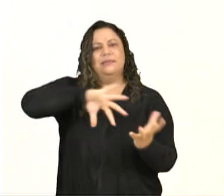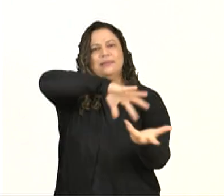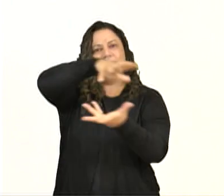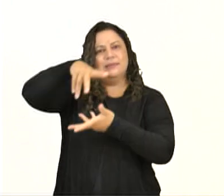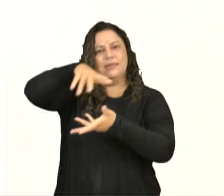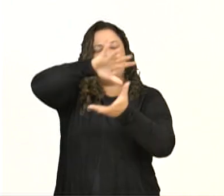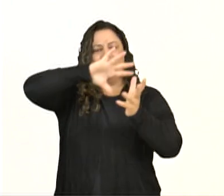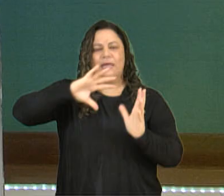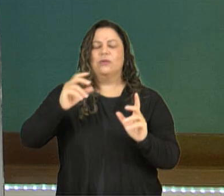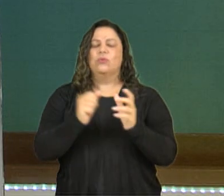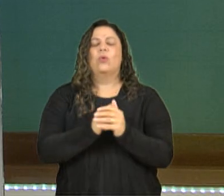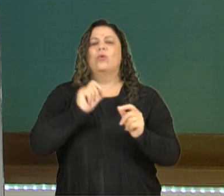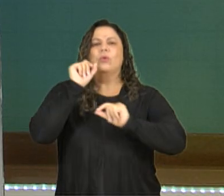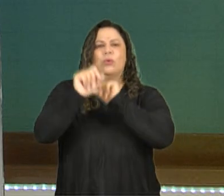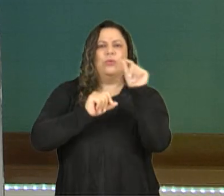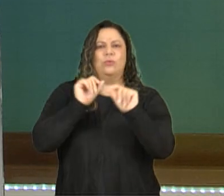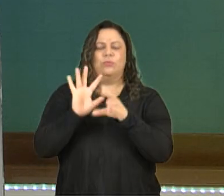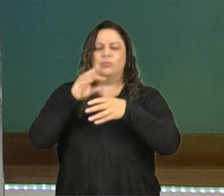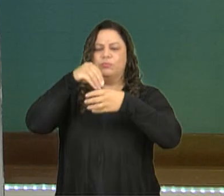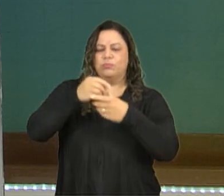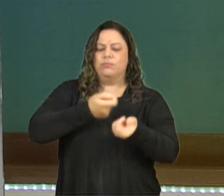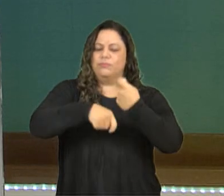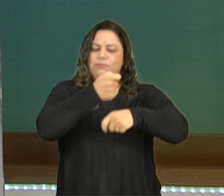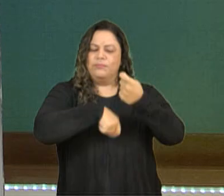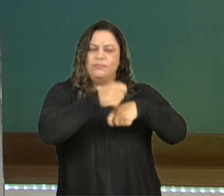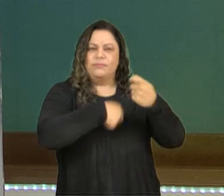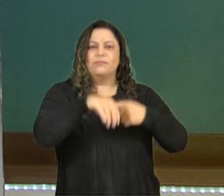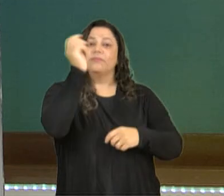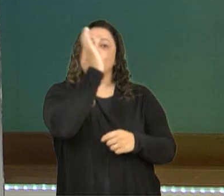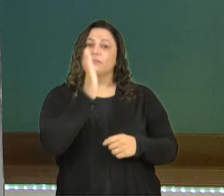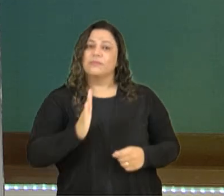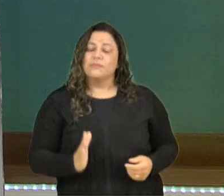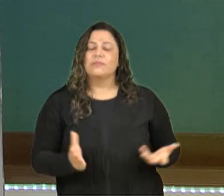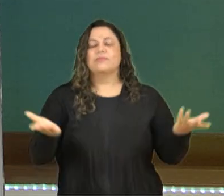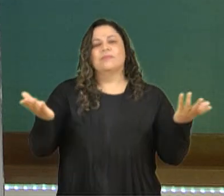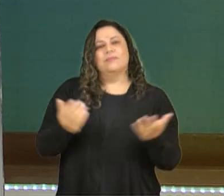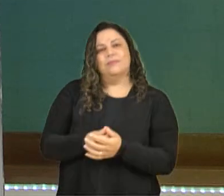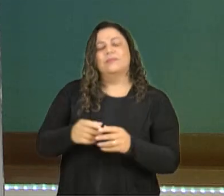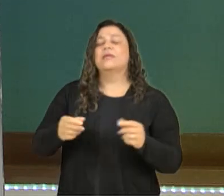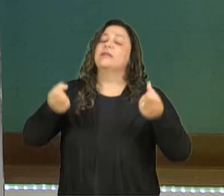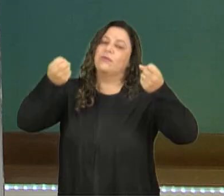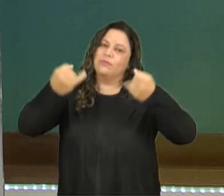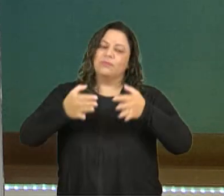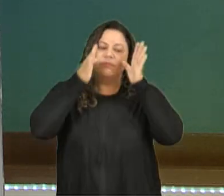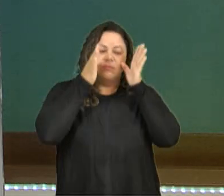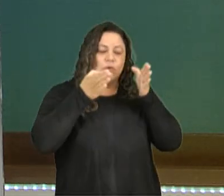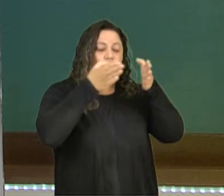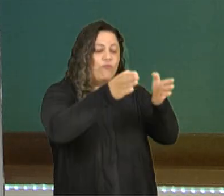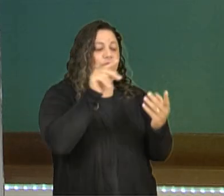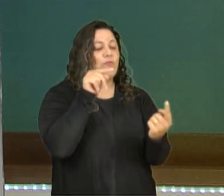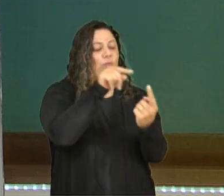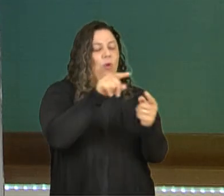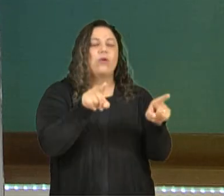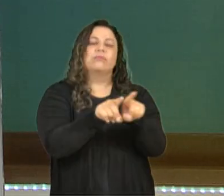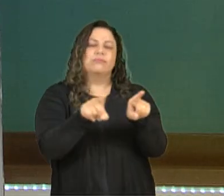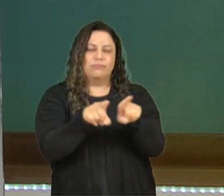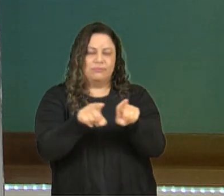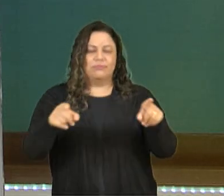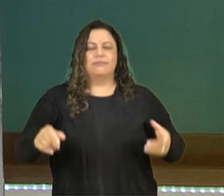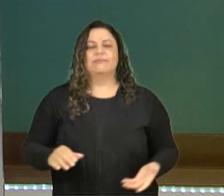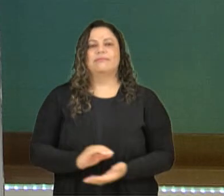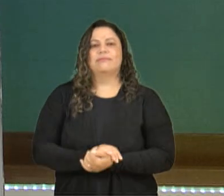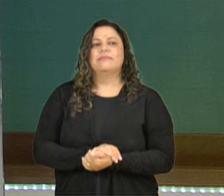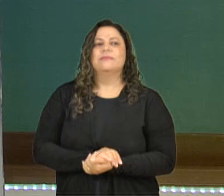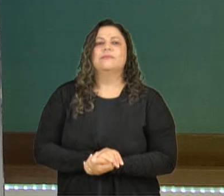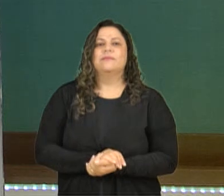questão física e econômica brasileira. Então não tem como nos deixarmos de dar uma pinceladinha básica em todos de maneira